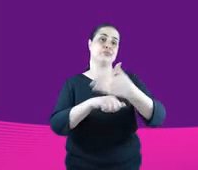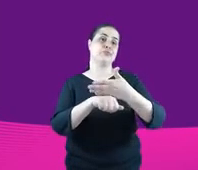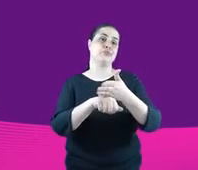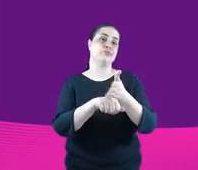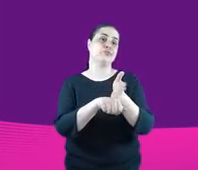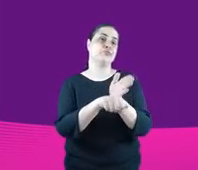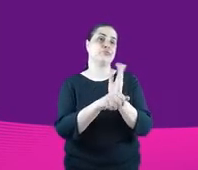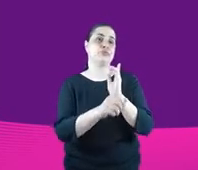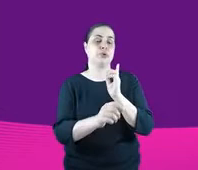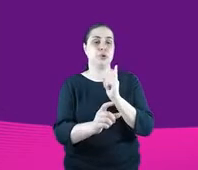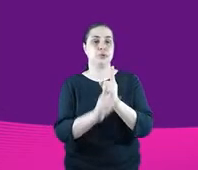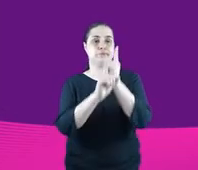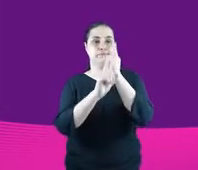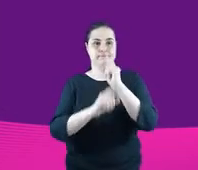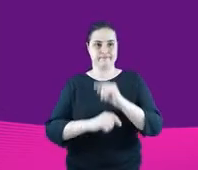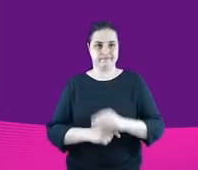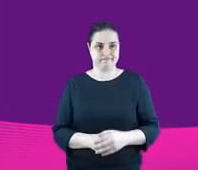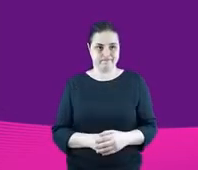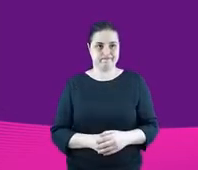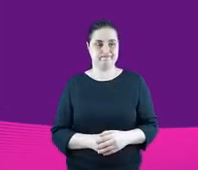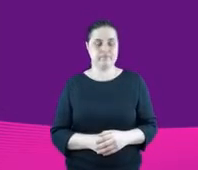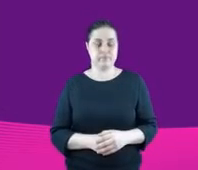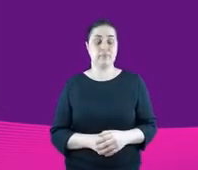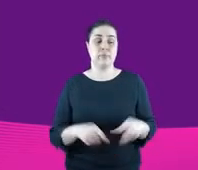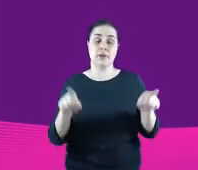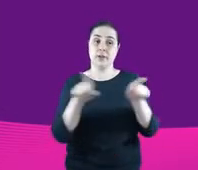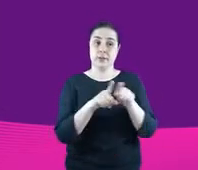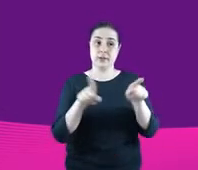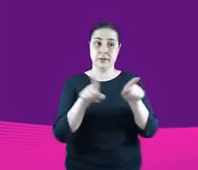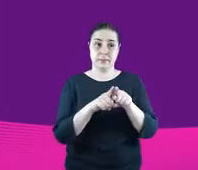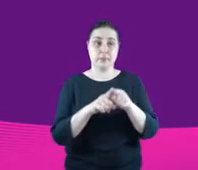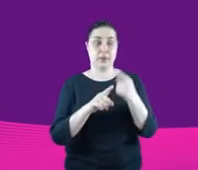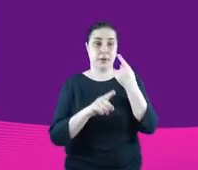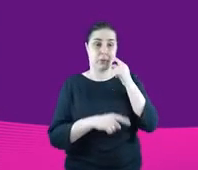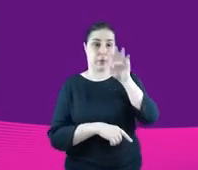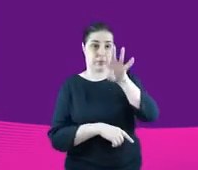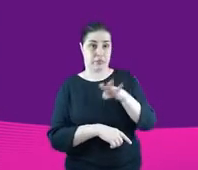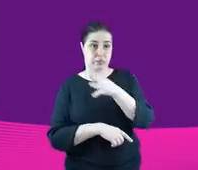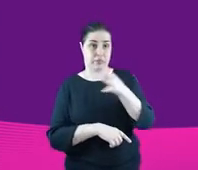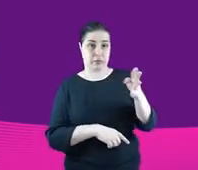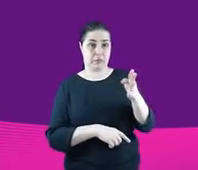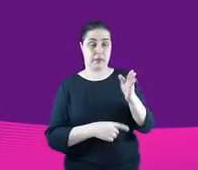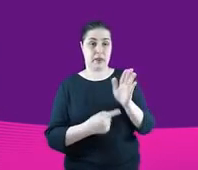Nessa tabela, eu trouxe para mostrar a importância, quer dizer, cerca de